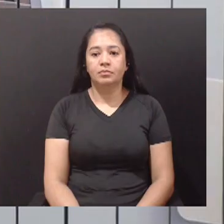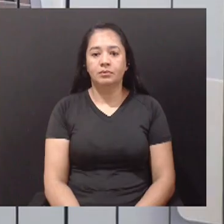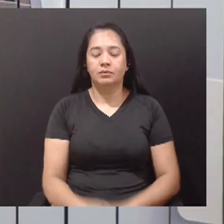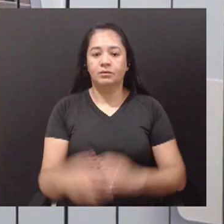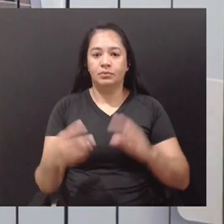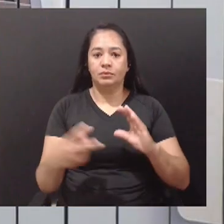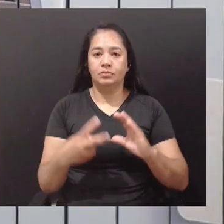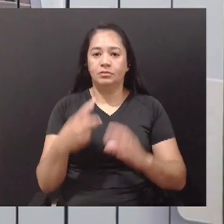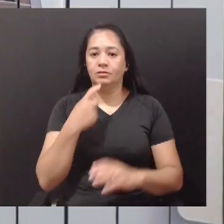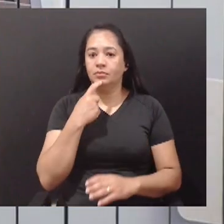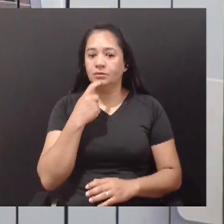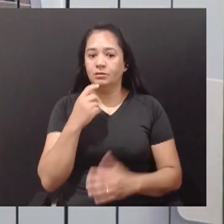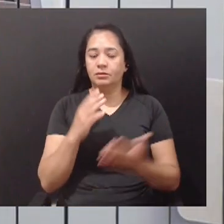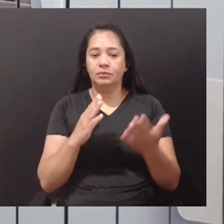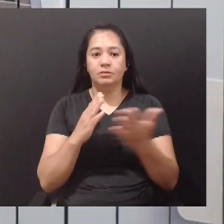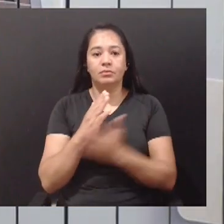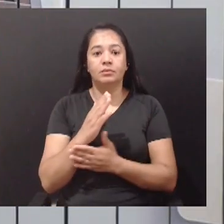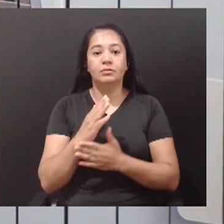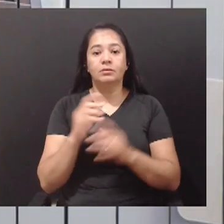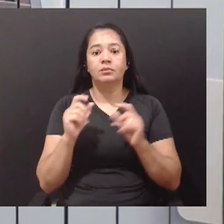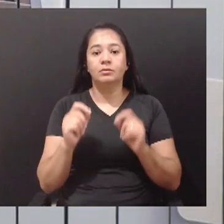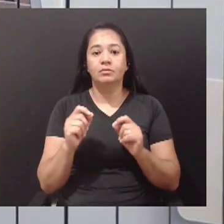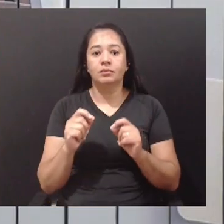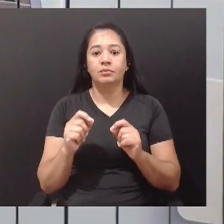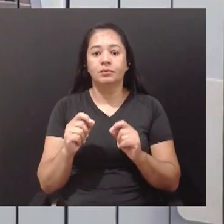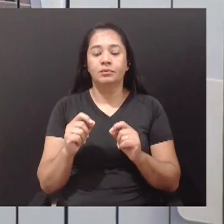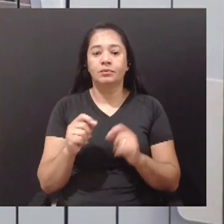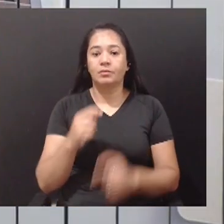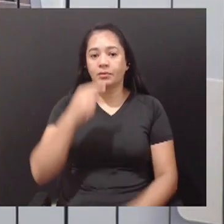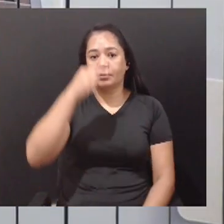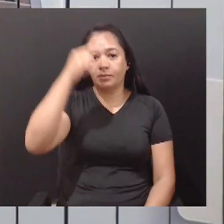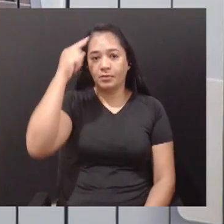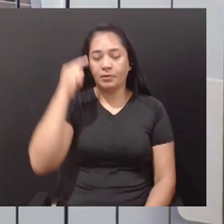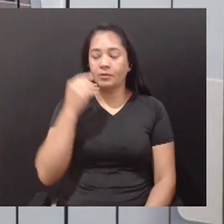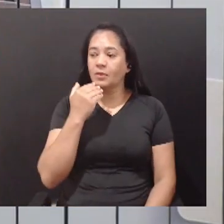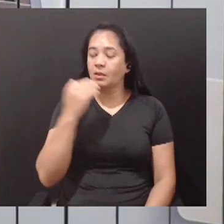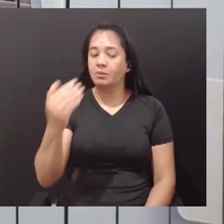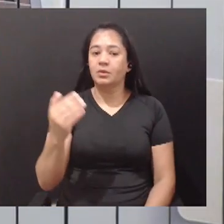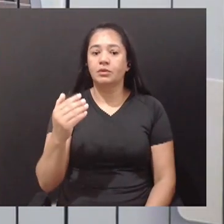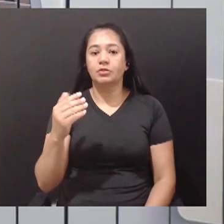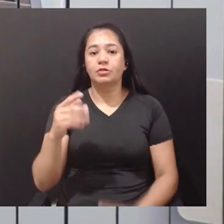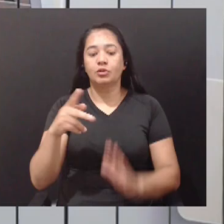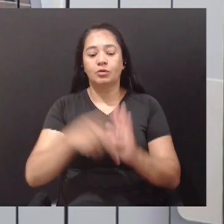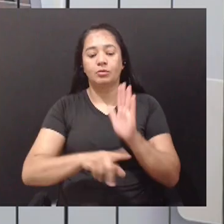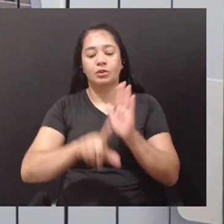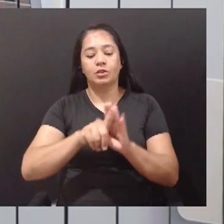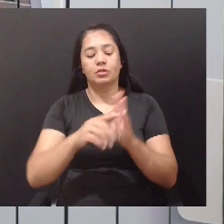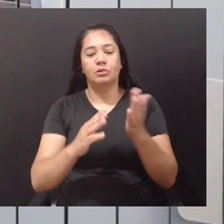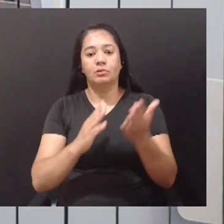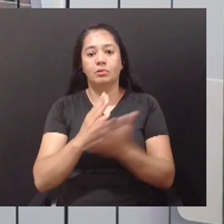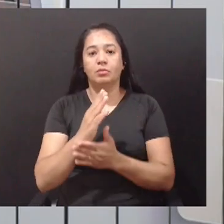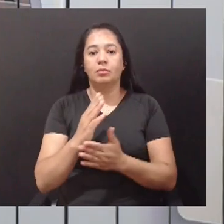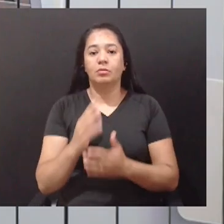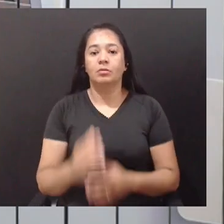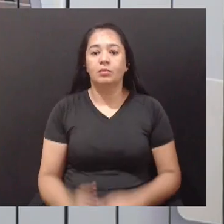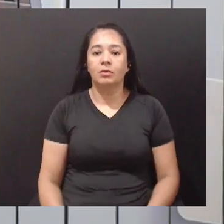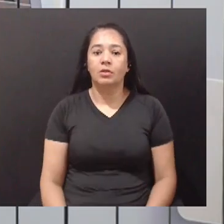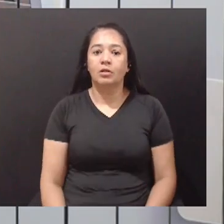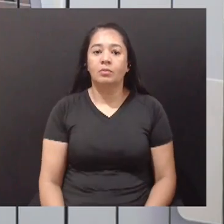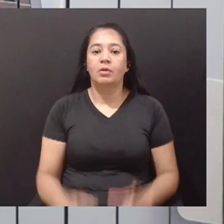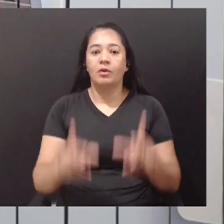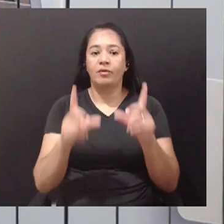de autoria da vereadora Paola Miguel, que apela pela aprovação do projeto de lei sobre comercialização